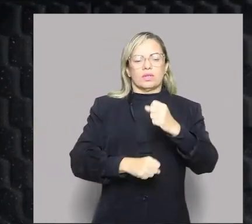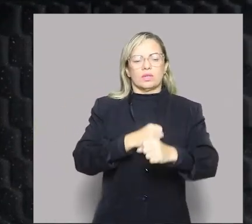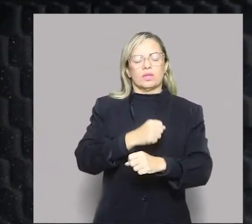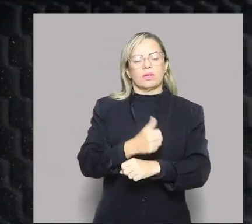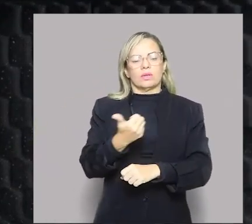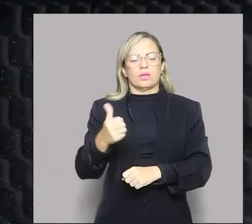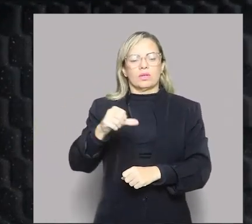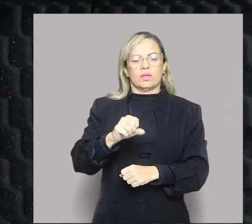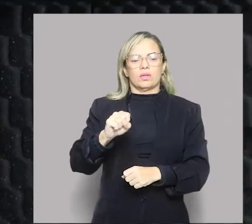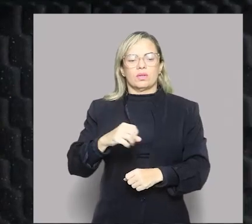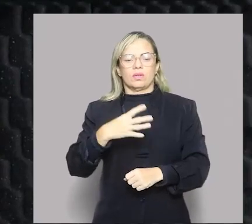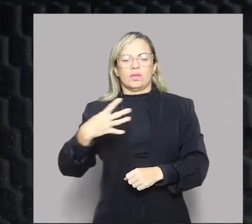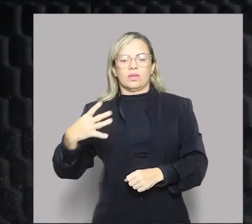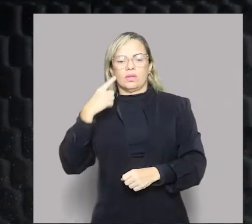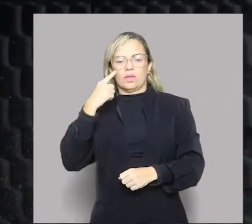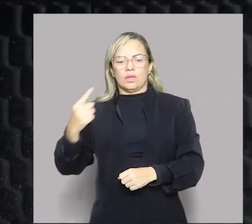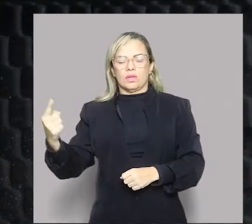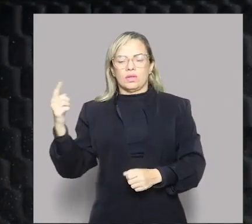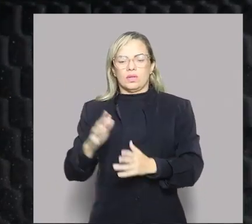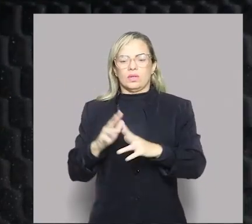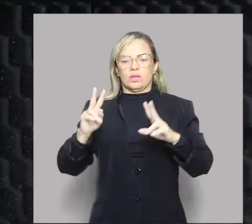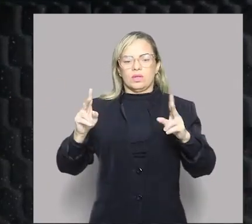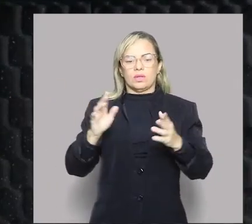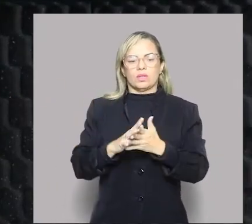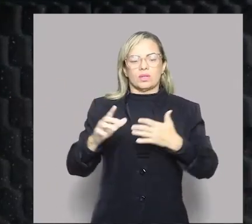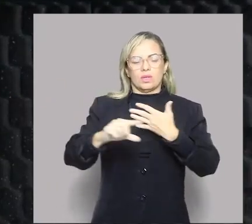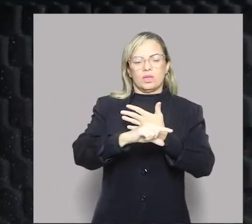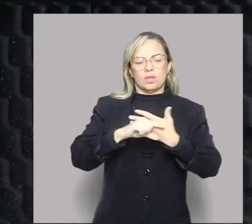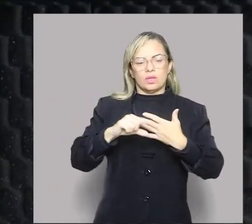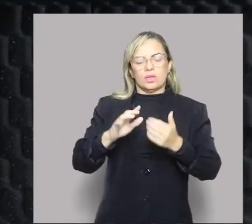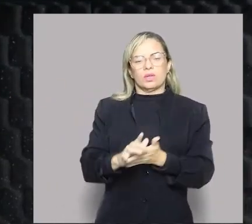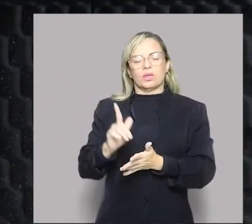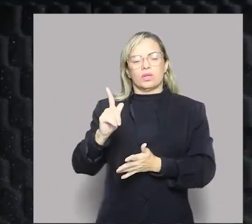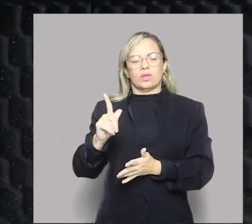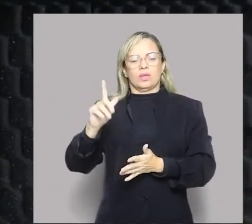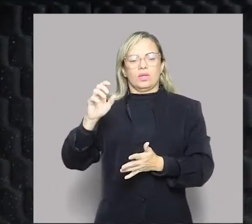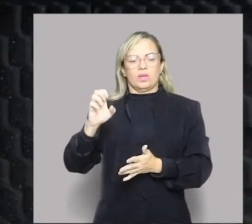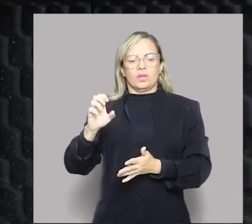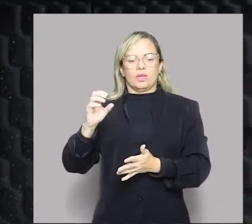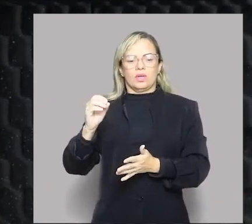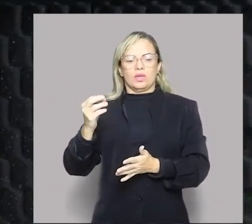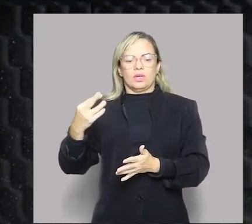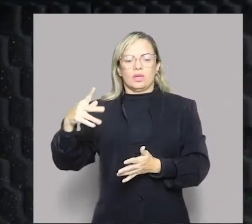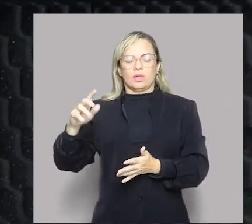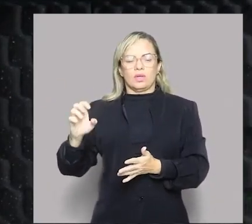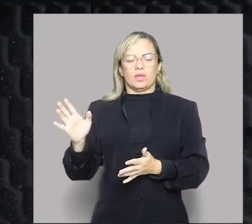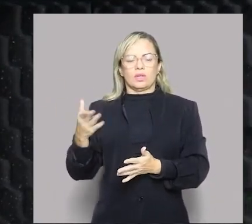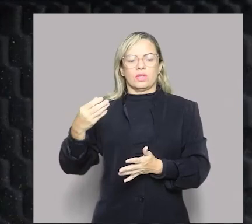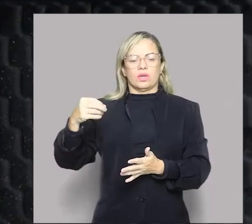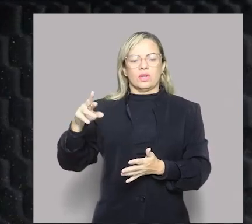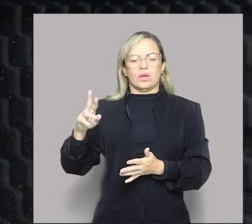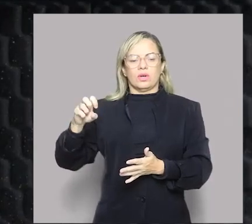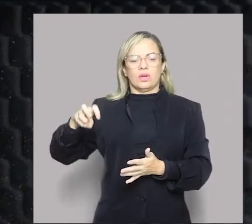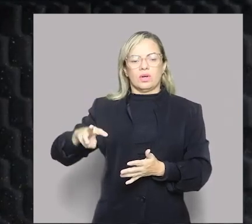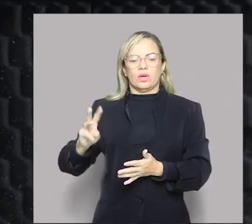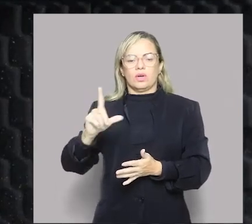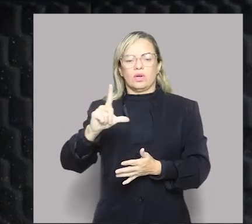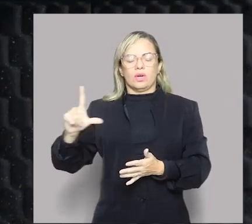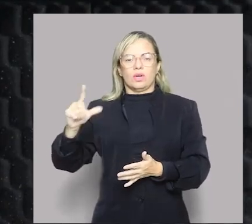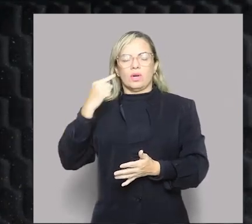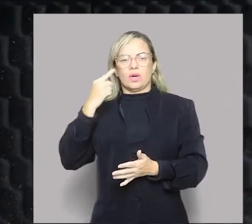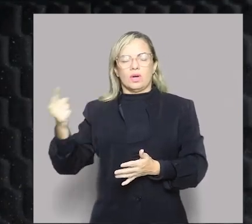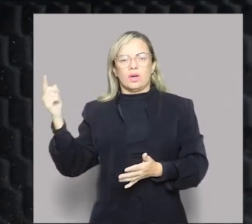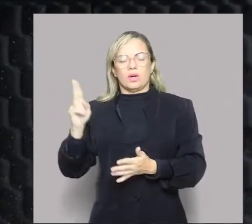do autor George Orwell, há uma, e aí eu já utilizo a descrição do filme, já partindo